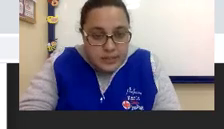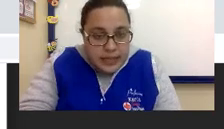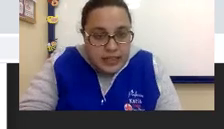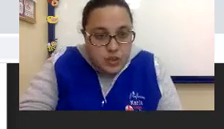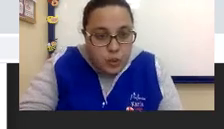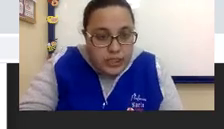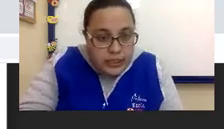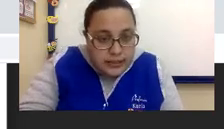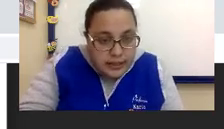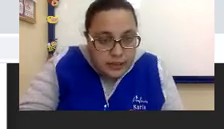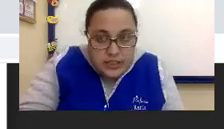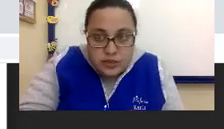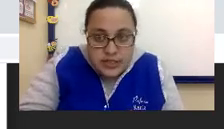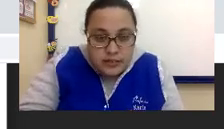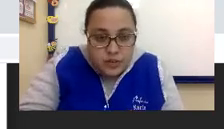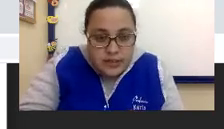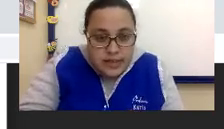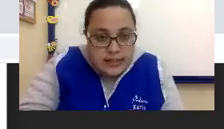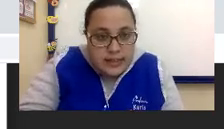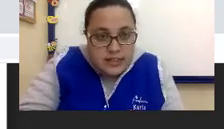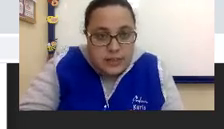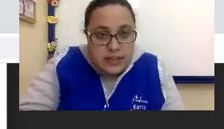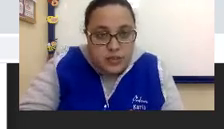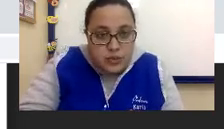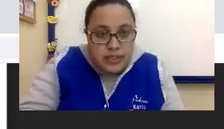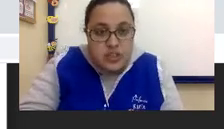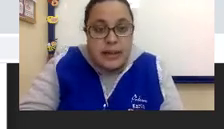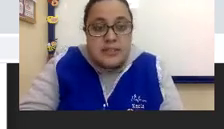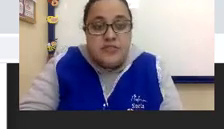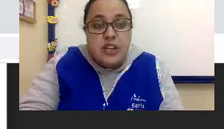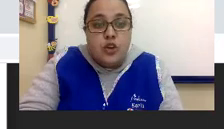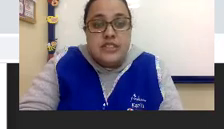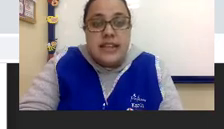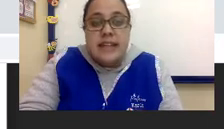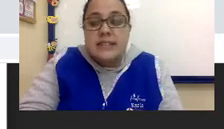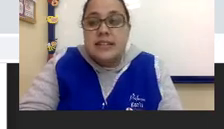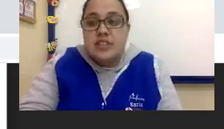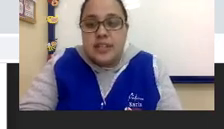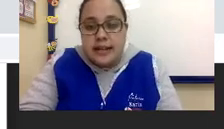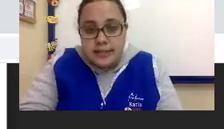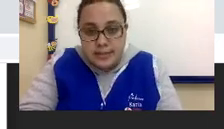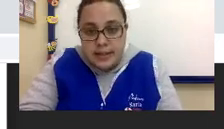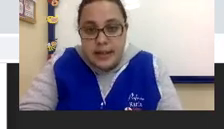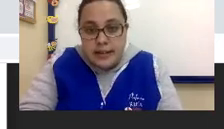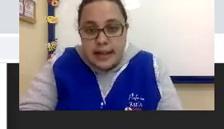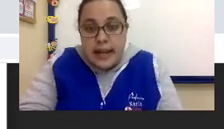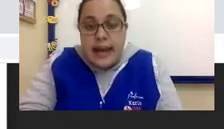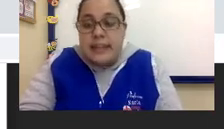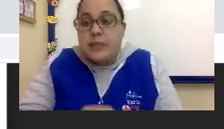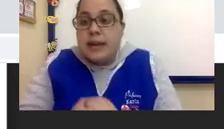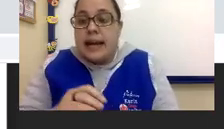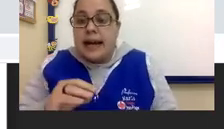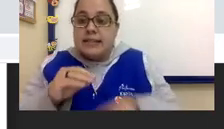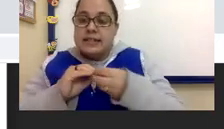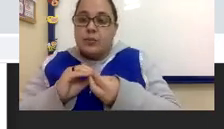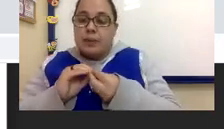tem essas pequenas ruguinhas aqui, vocês conseguem visualizar? Eles têm essas pequenas ruguinhas chamadas vilosidades intestinais, né? Elas